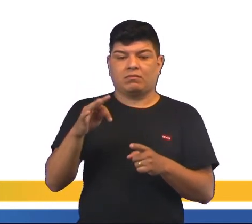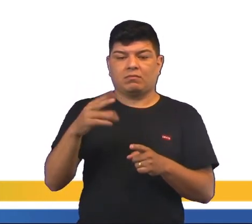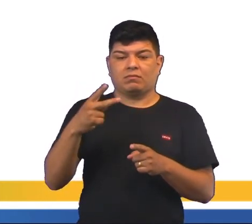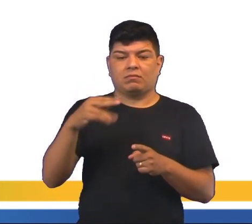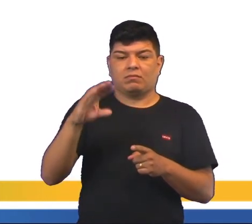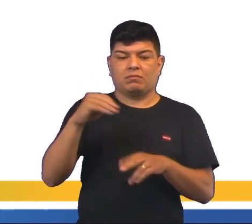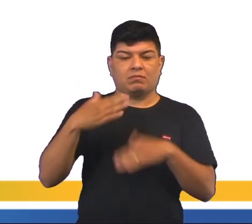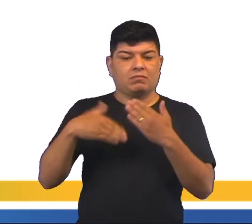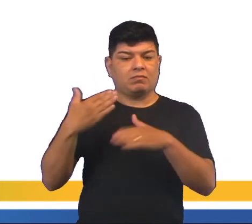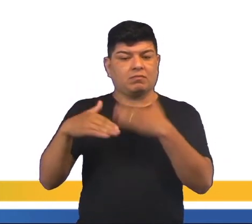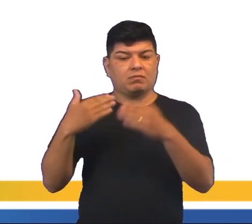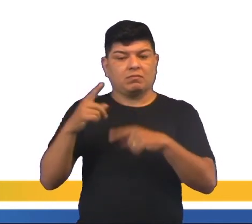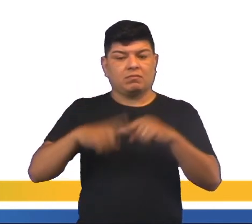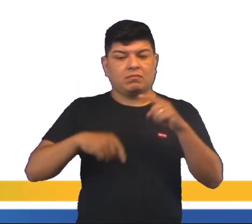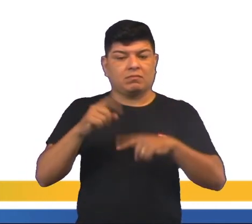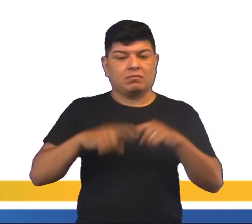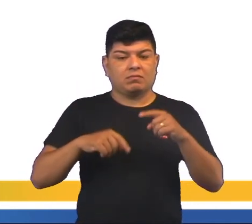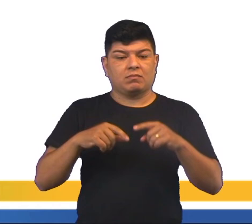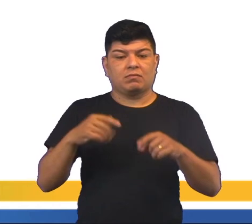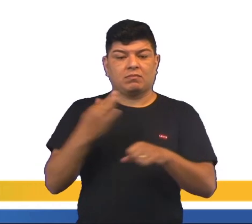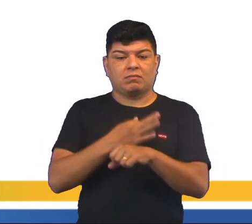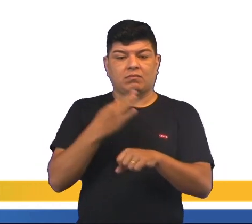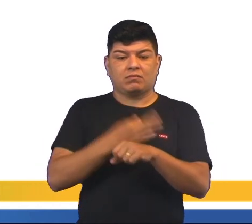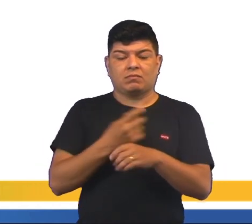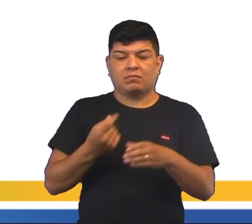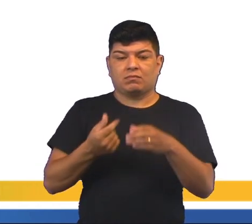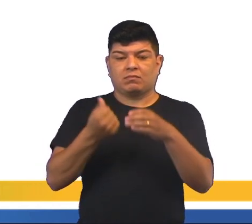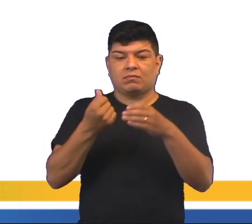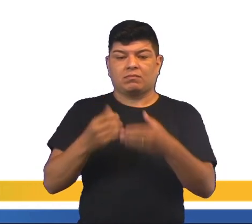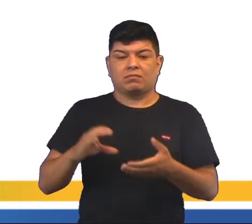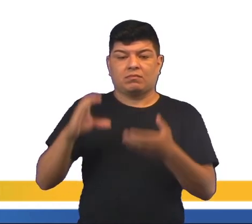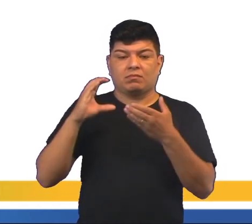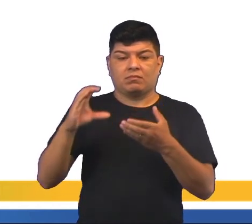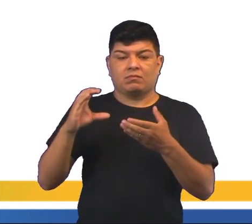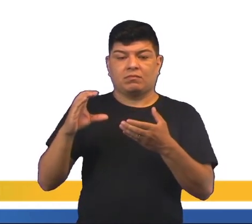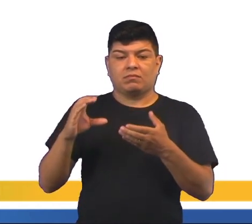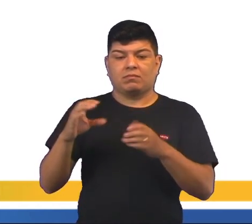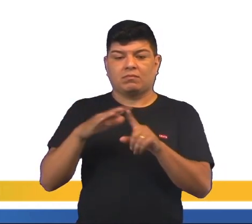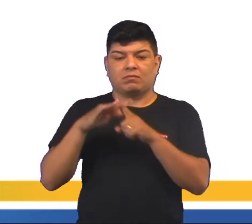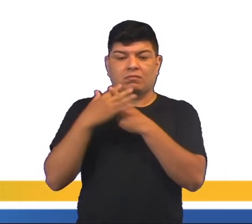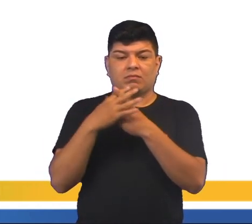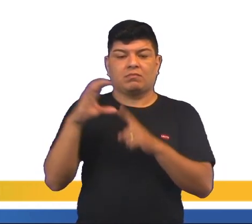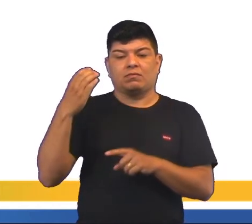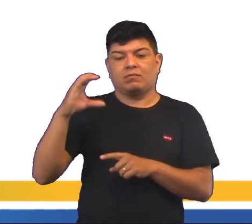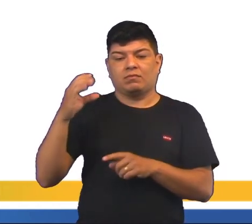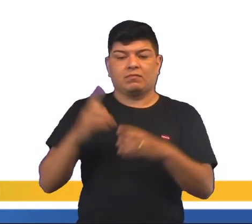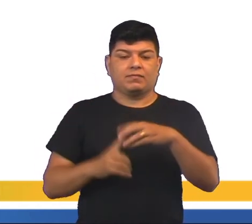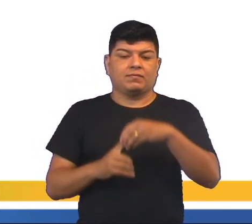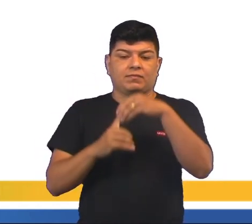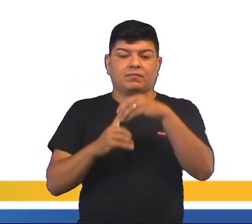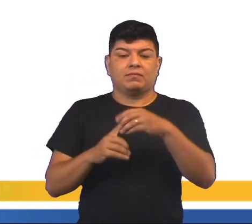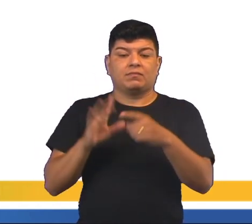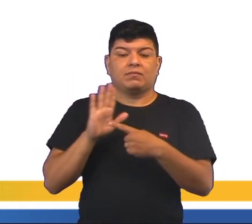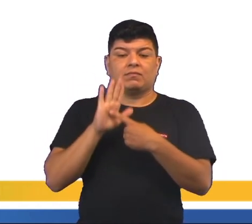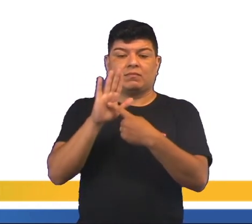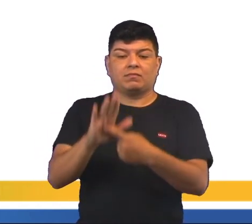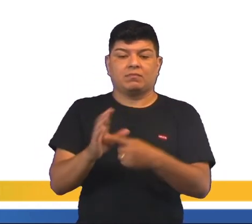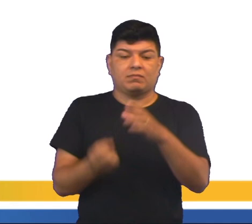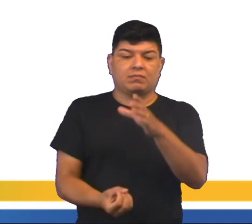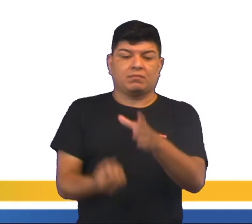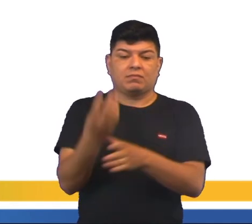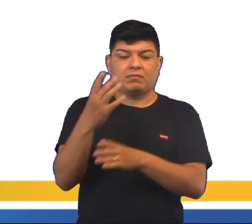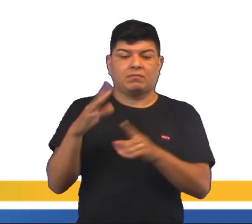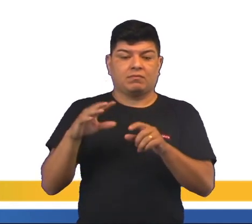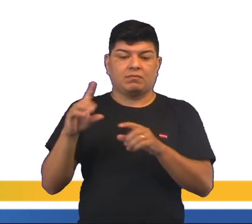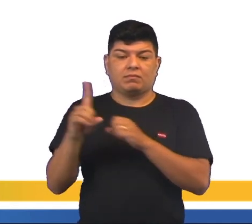não desenvolve condições materiais para a superação do capitalismo. Letra C. O socialismo científico é o único a propor